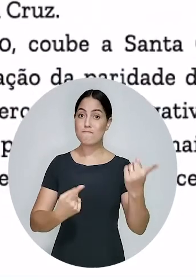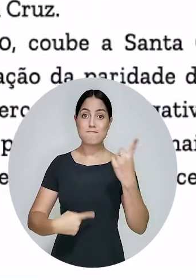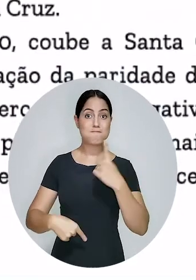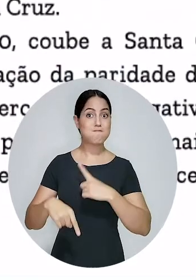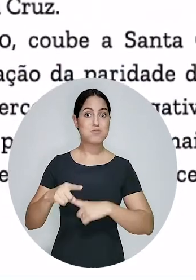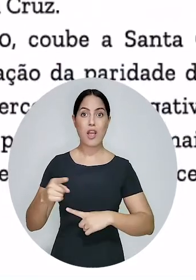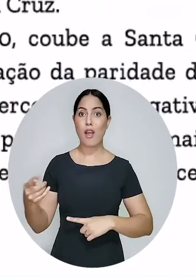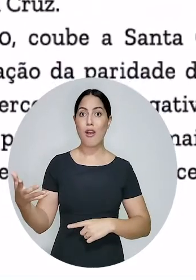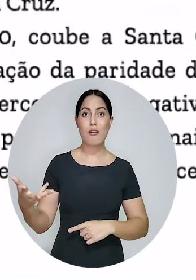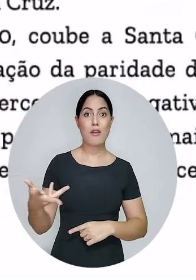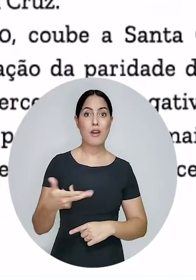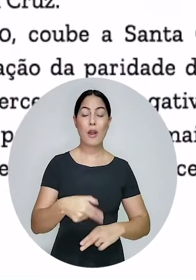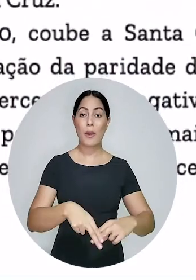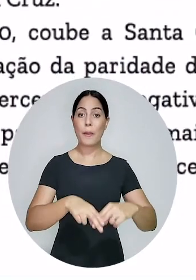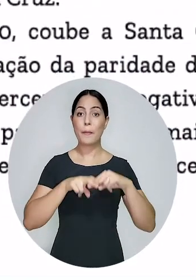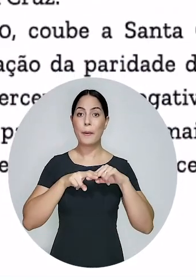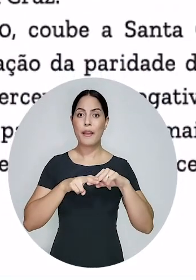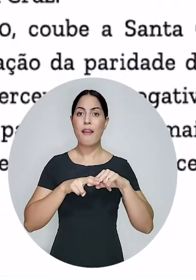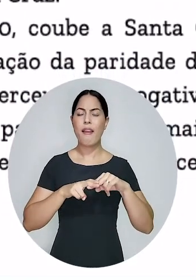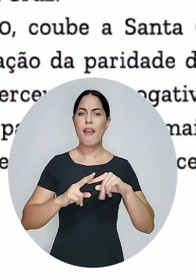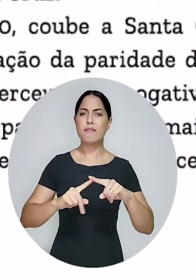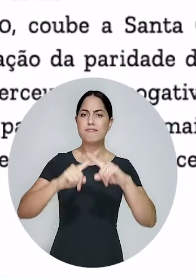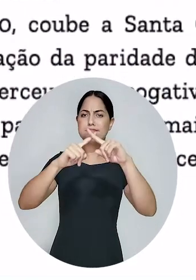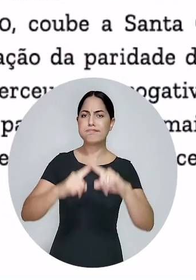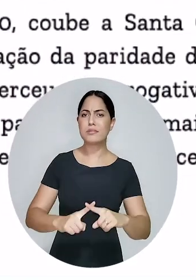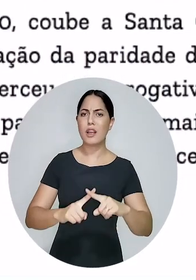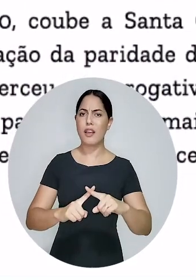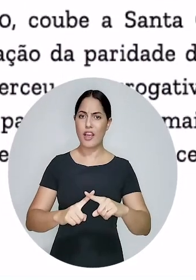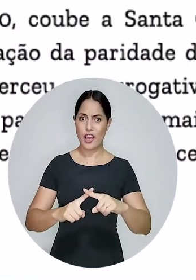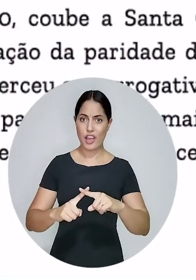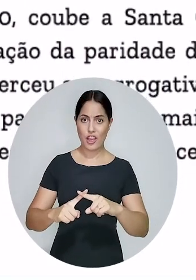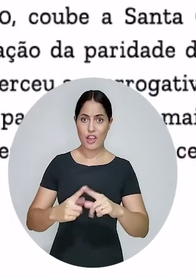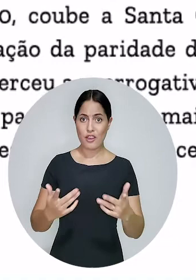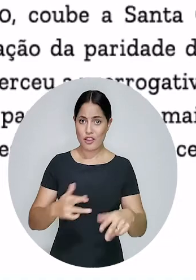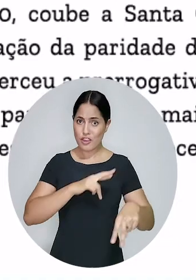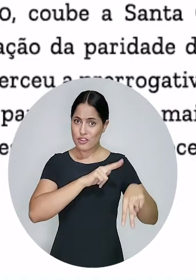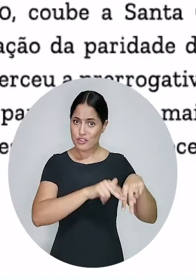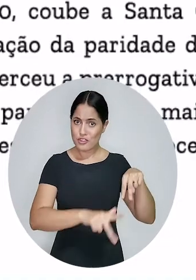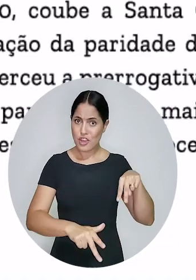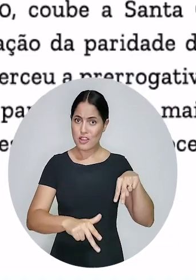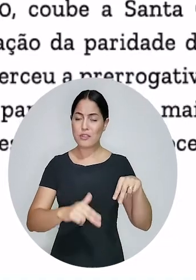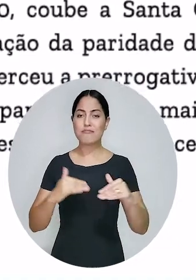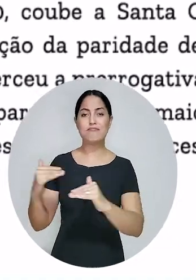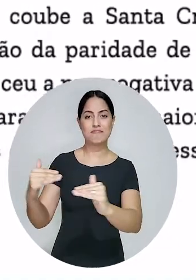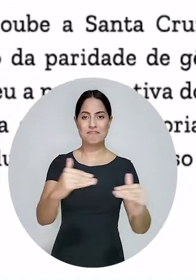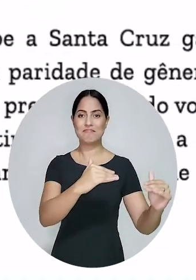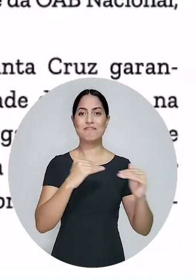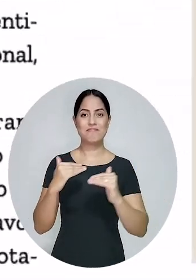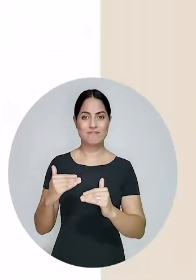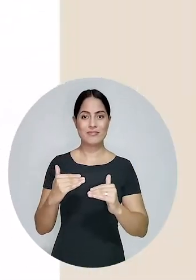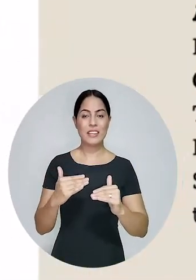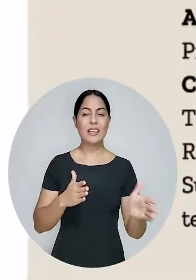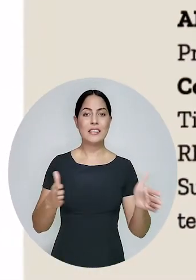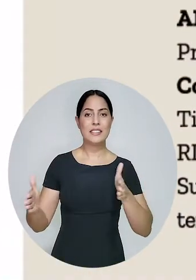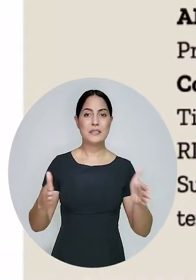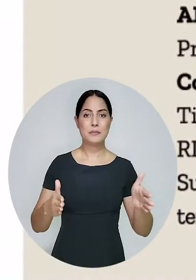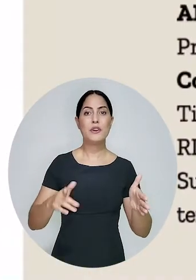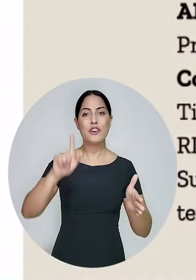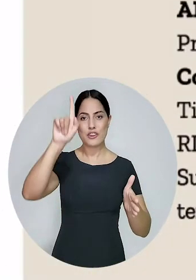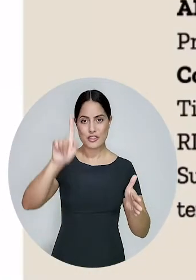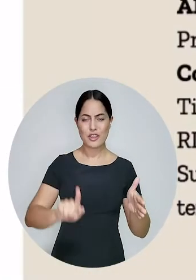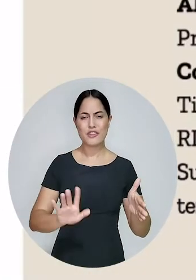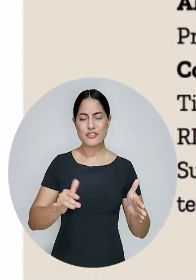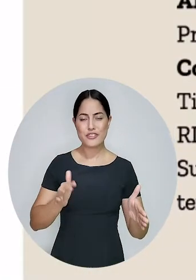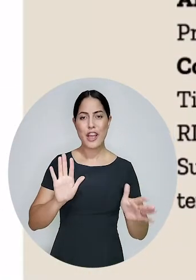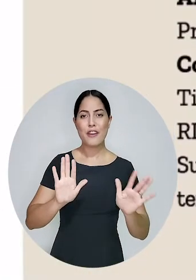e que se orgulha de ter aprovado nessa gestão que se encerra essa importante medida. Santa Cruz ressalta ainda que este é